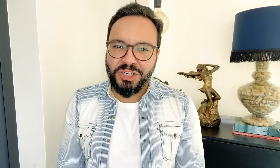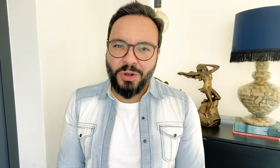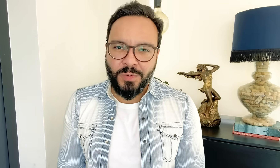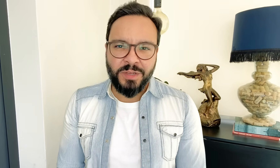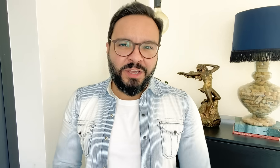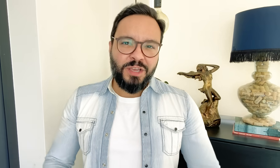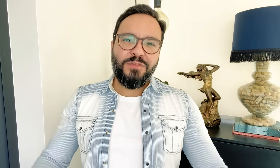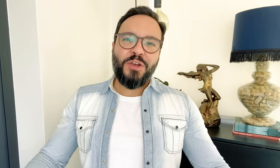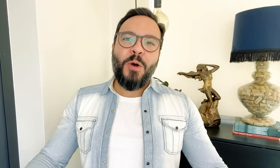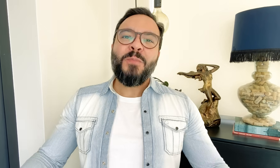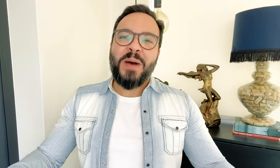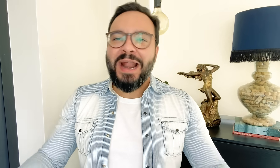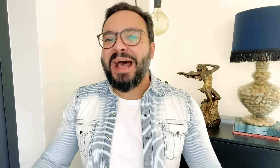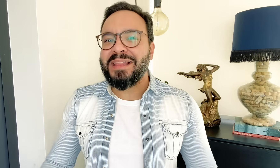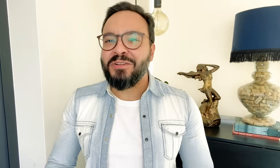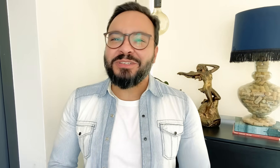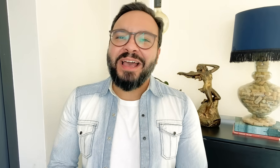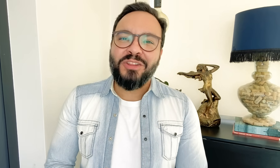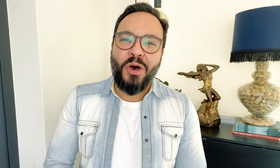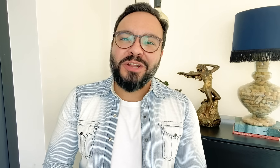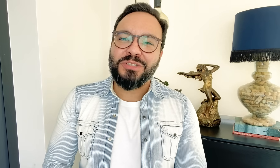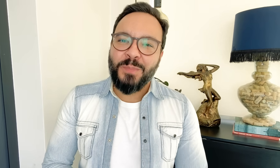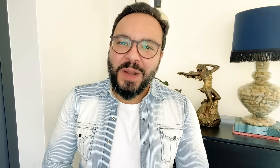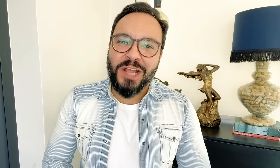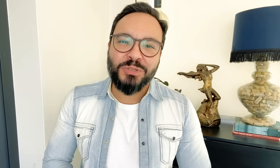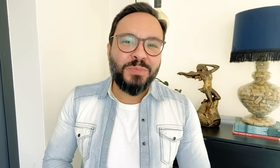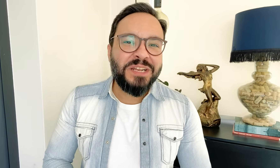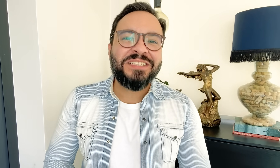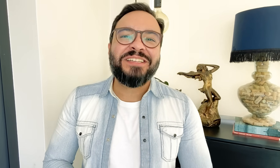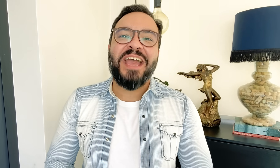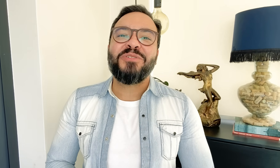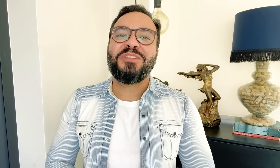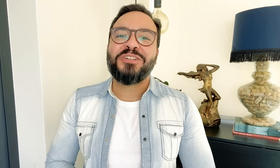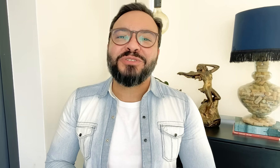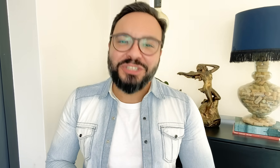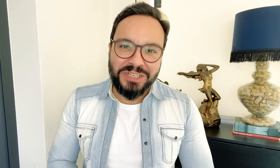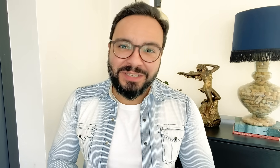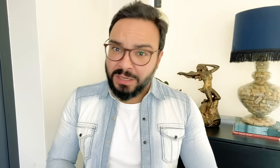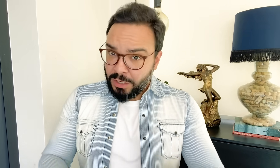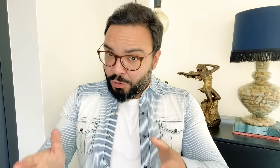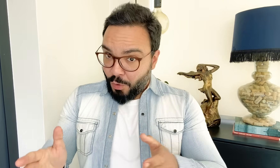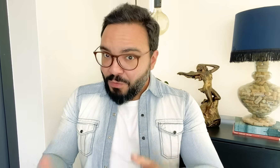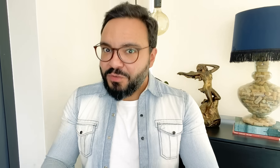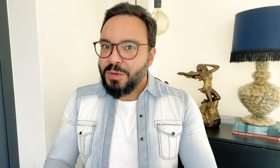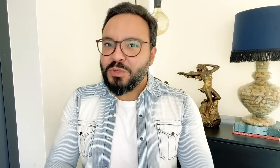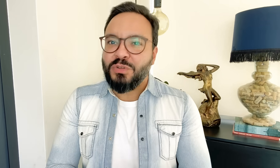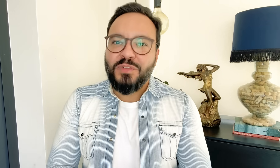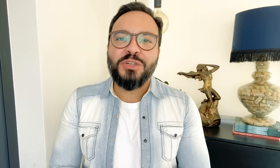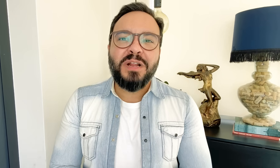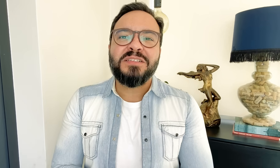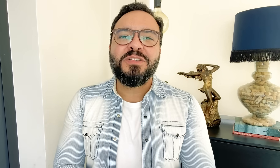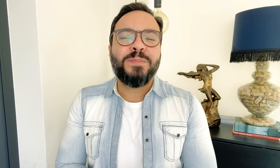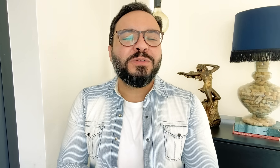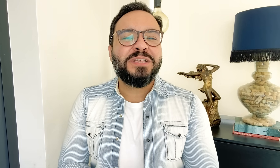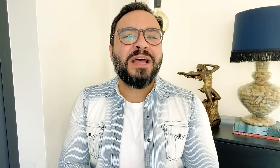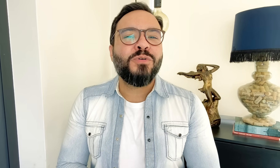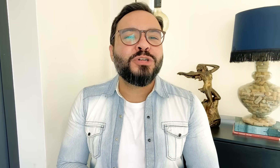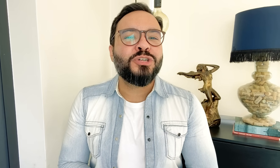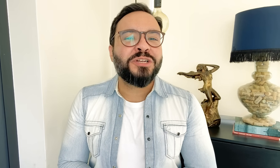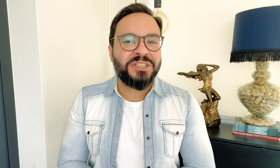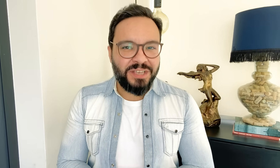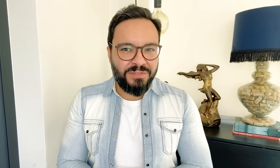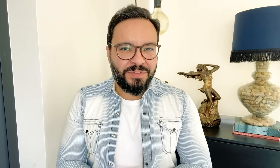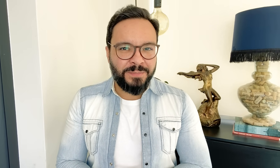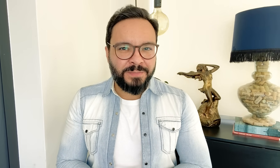se retirou e ficou parada nos arredores do prédio do Ministério da Justiça, como vimos no vídeo trazido pelo